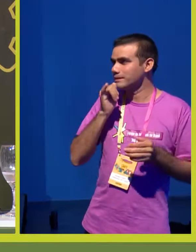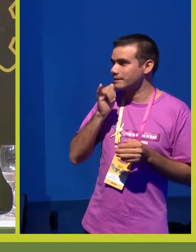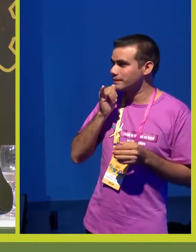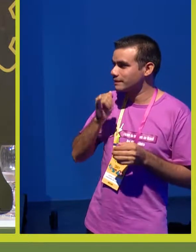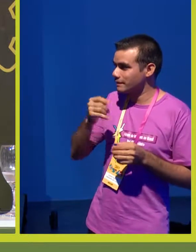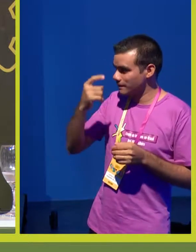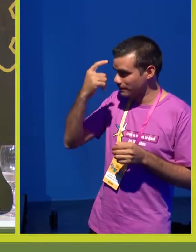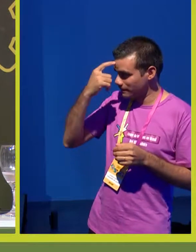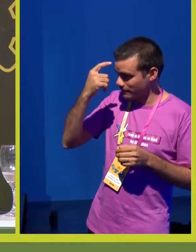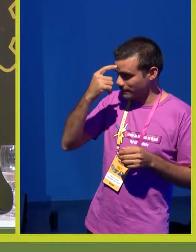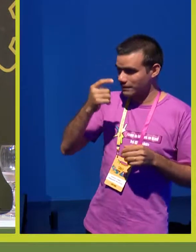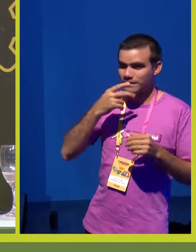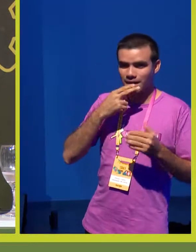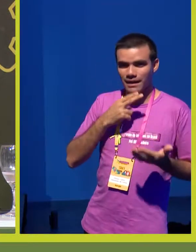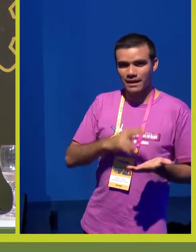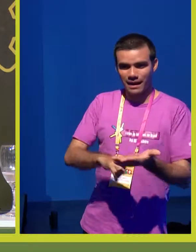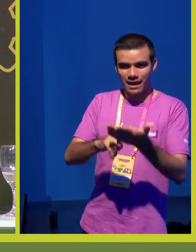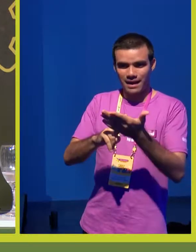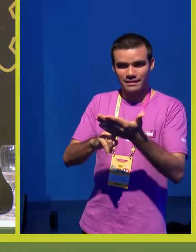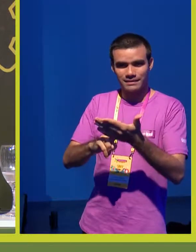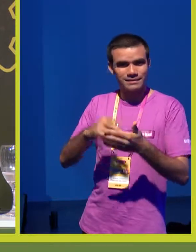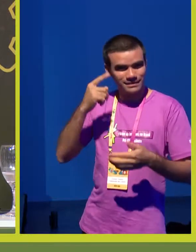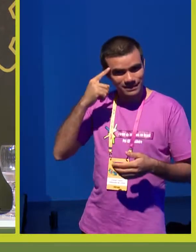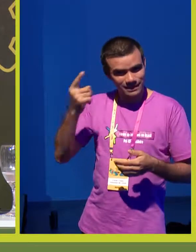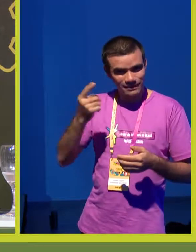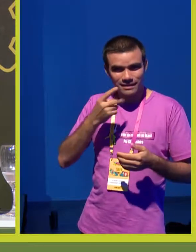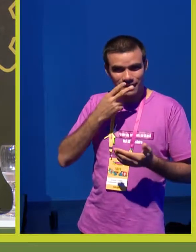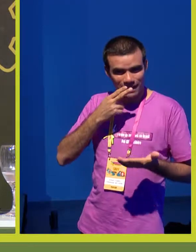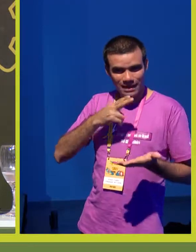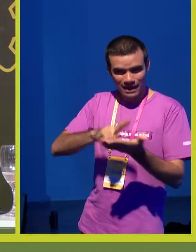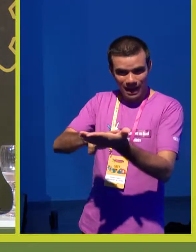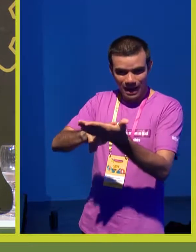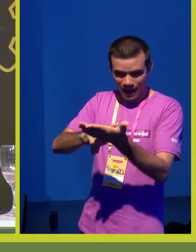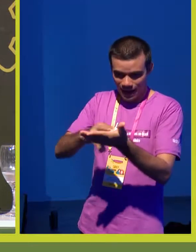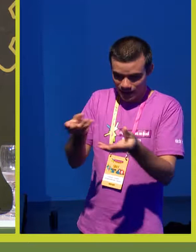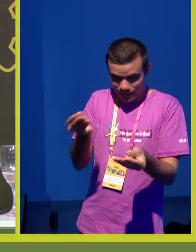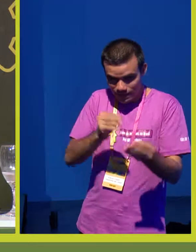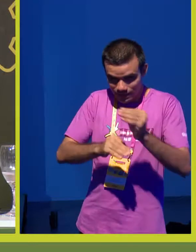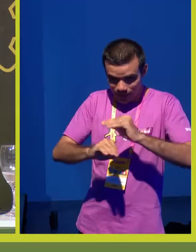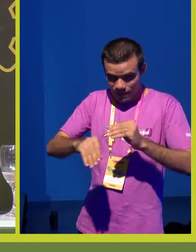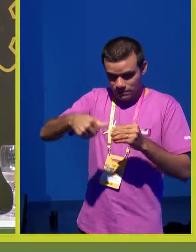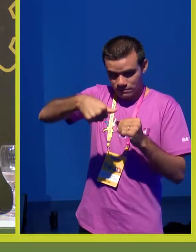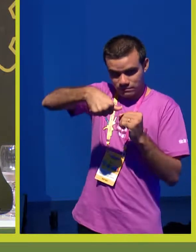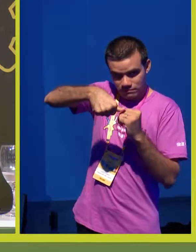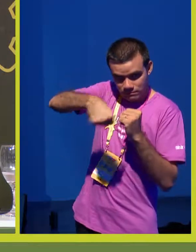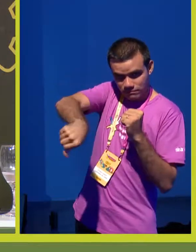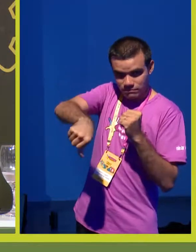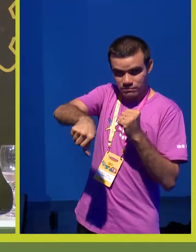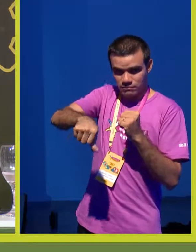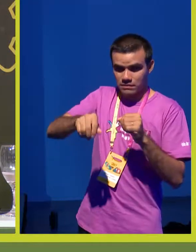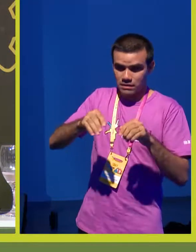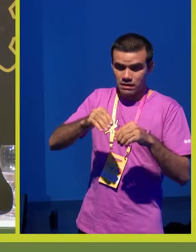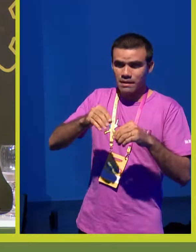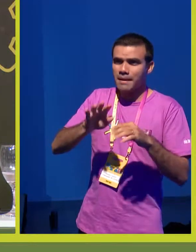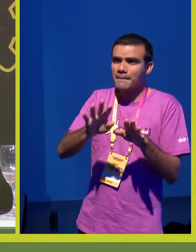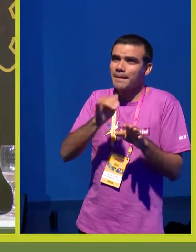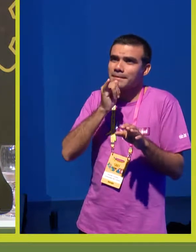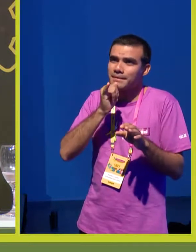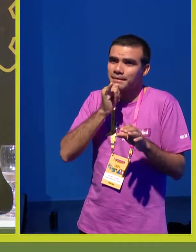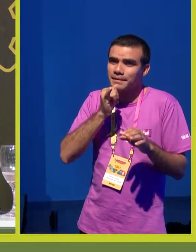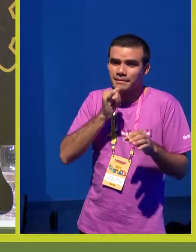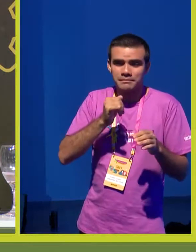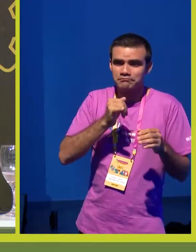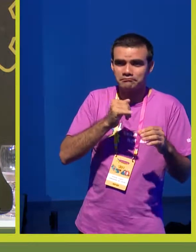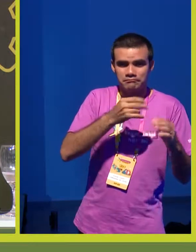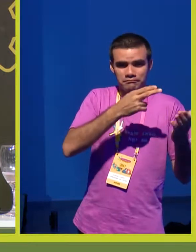for pensar no modelo da carta, em que o conteúdo era selado dentro da carta fechada, não podia ser aberto, mas quem estava enviando ou recebendo,